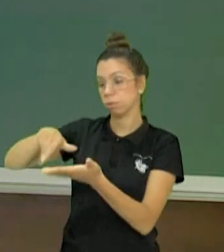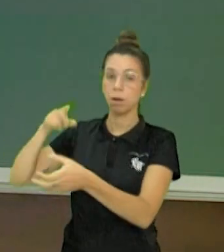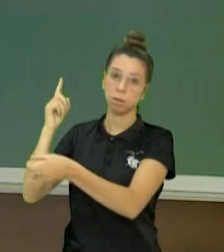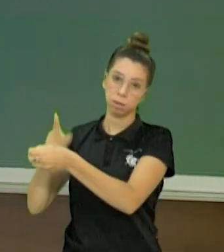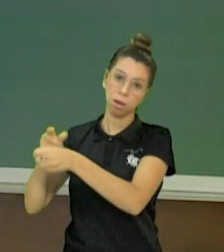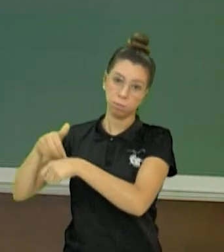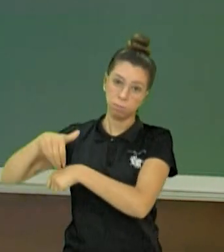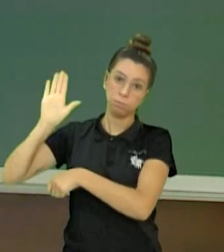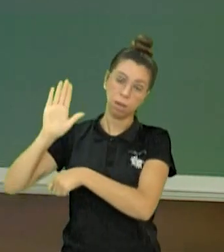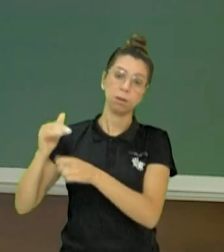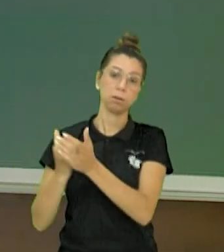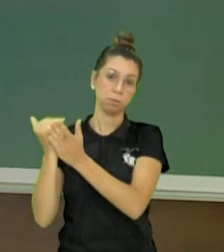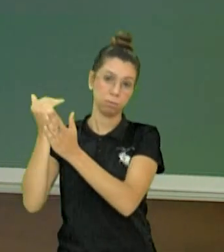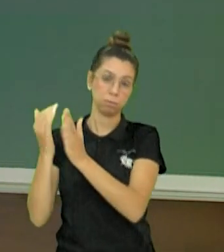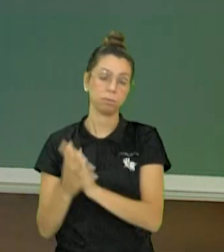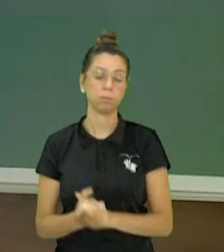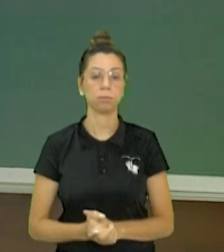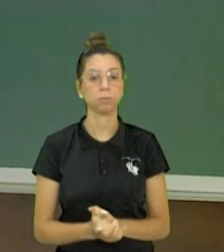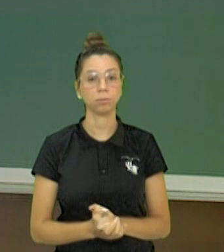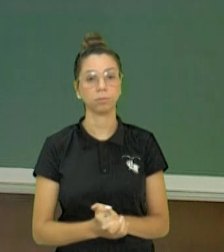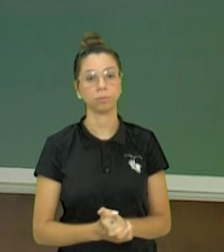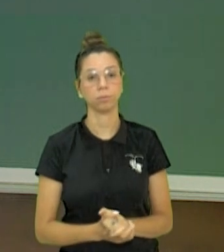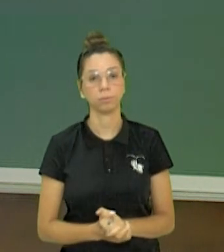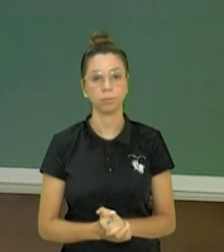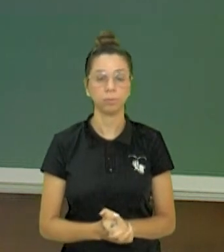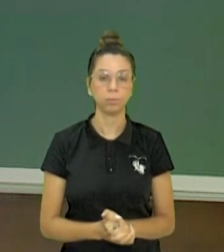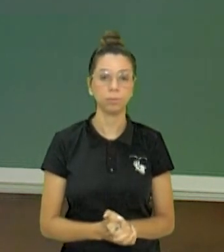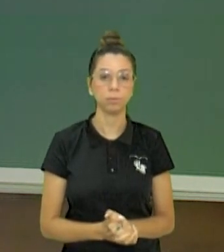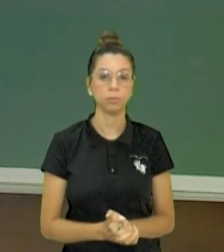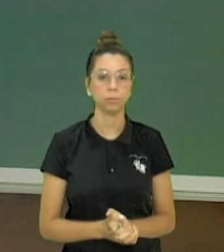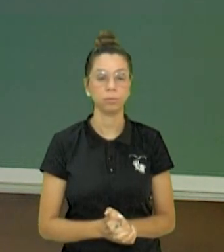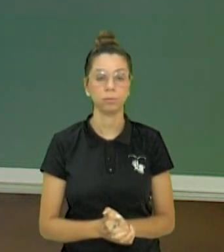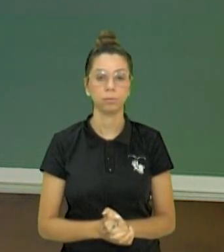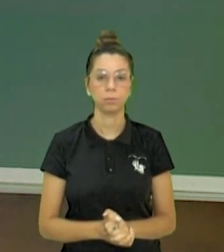tem mais. C, the city isn't